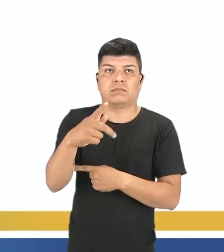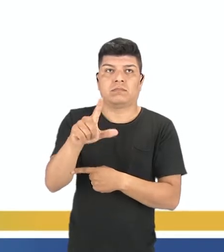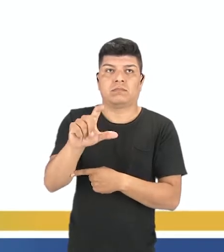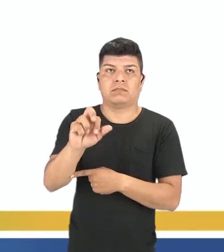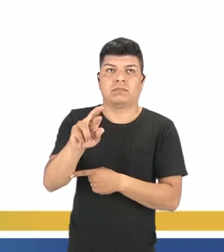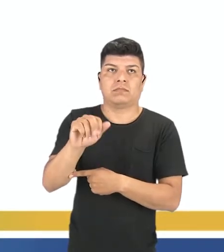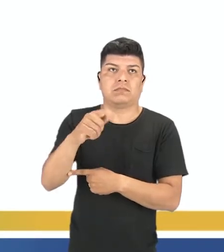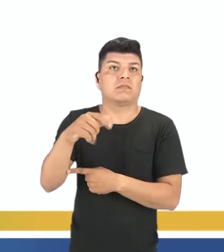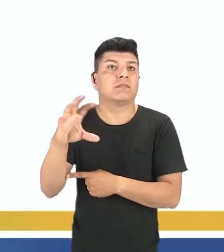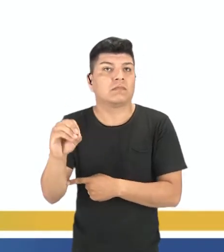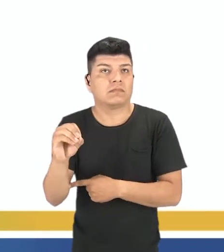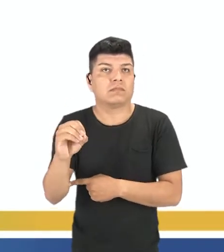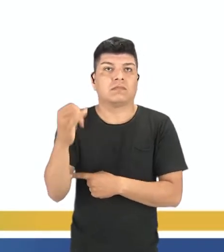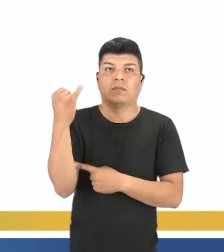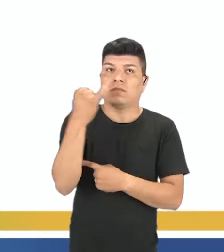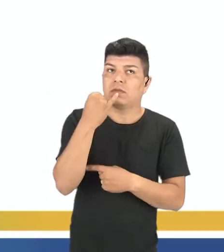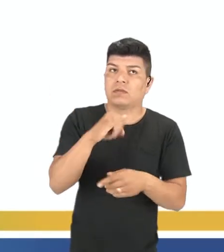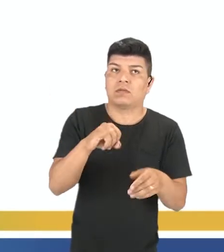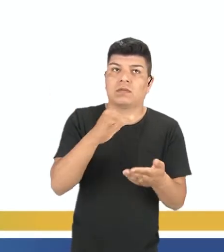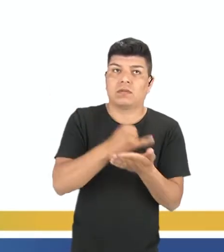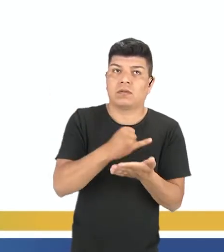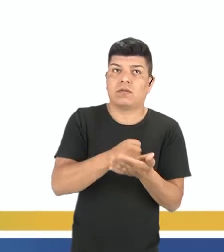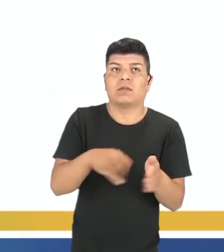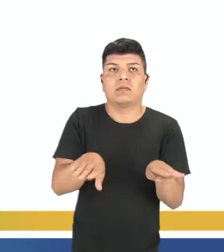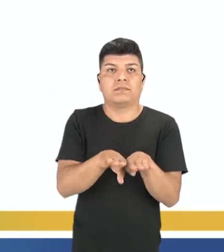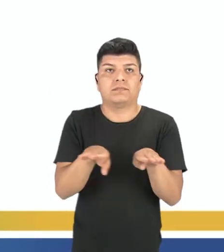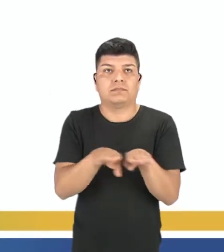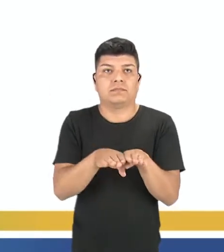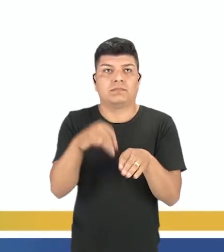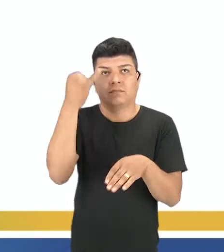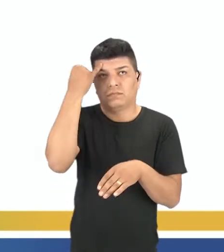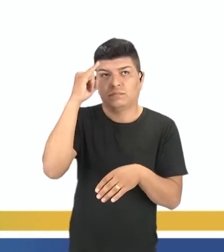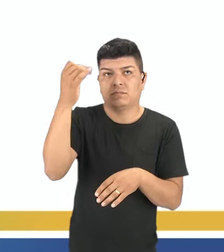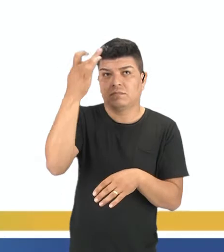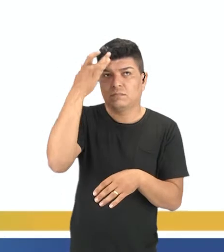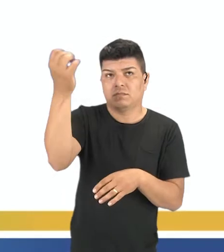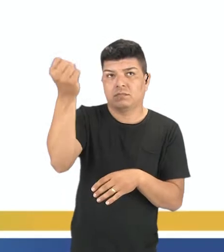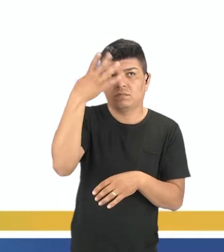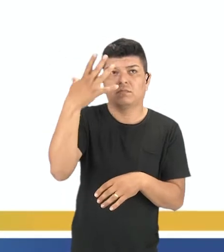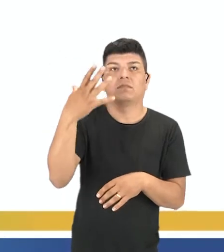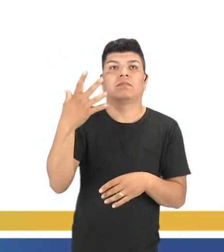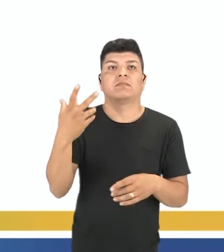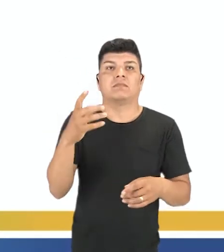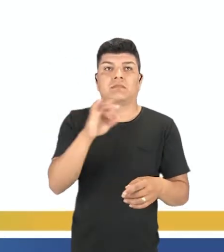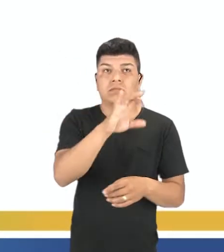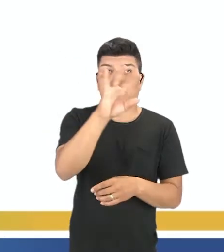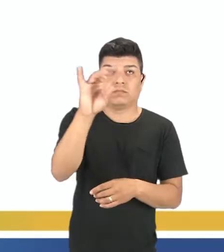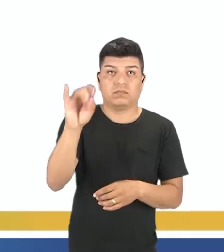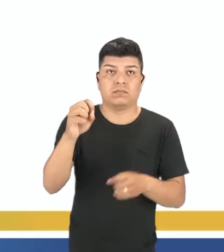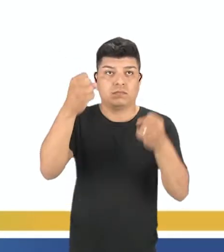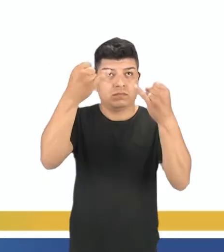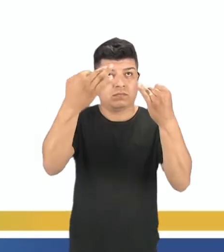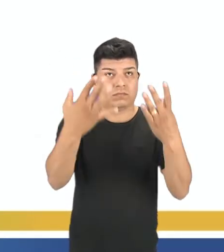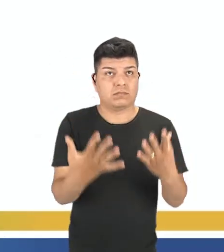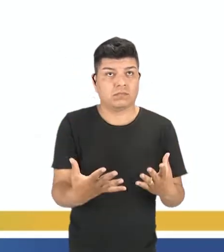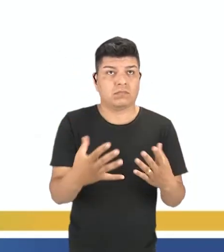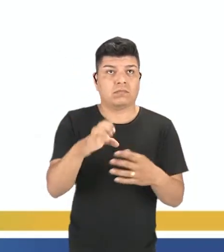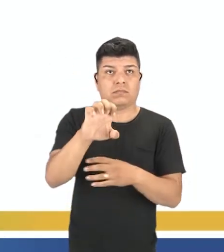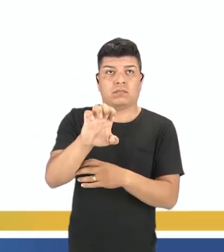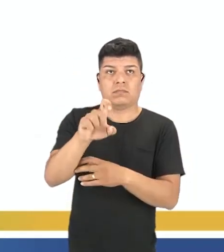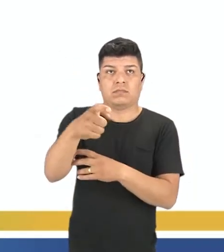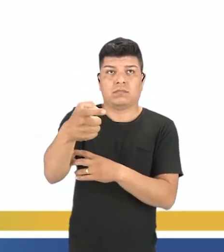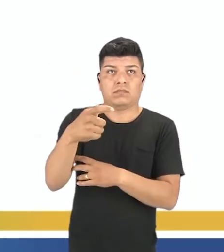iluministas, fortalecimento da elite colonial e pacto colonial. Vamos lá explicar ponto por ponto. A exploração, ela está